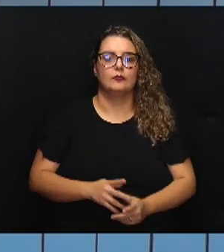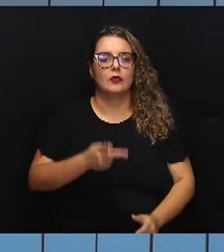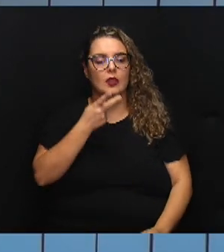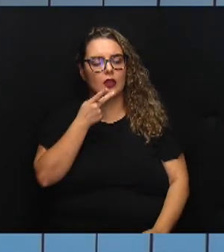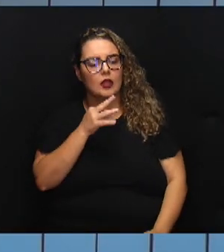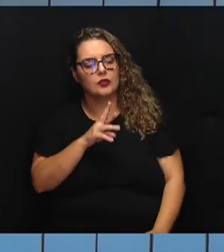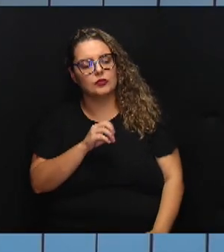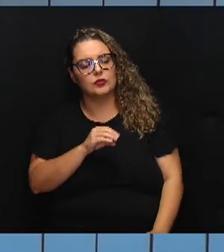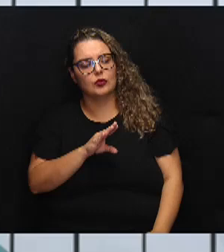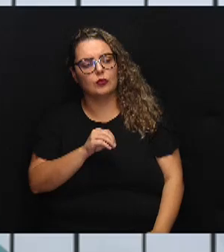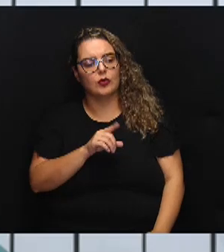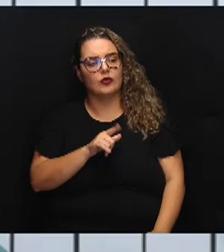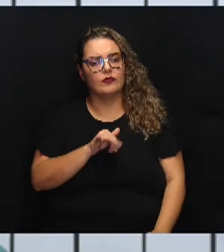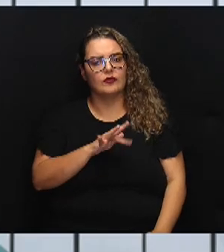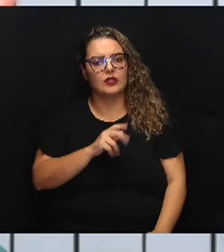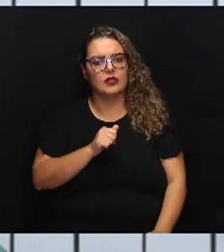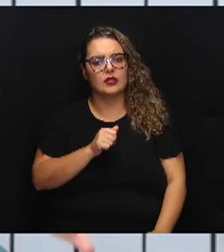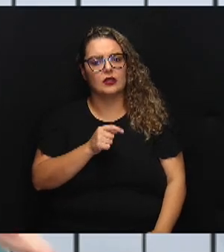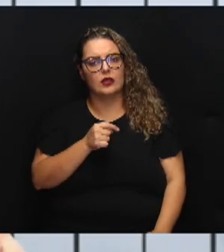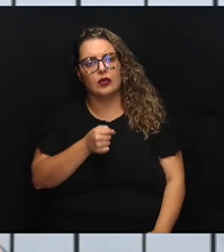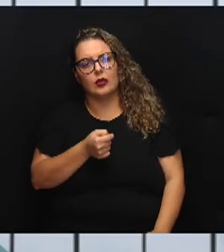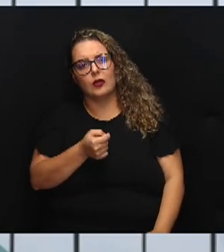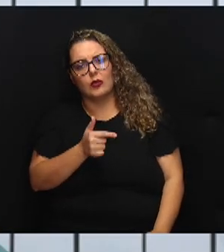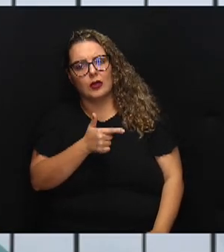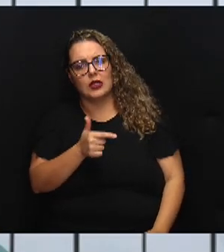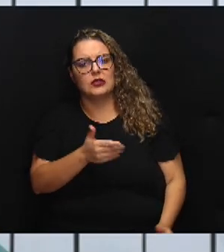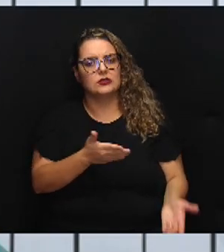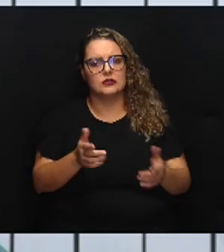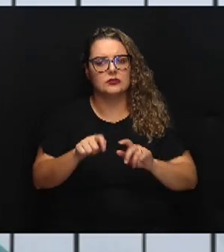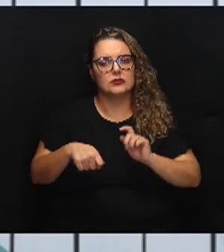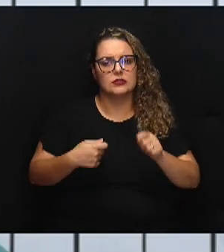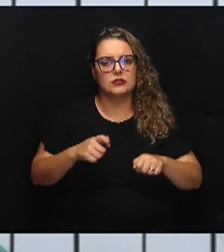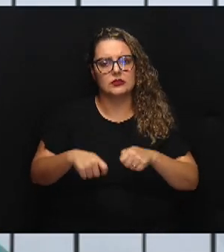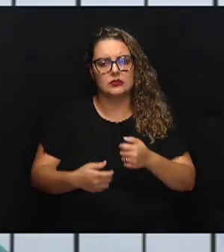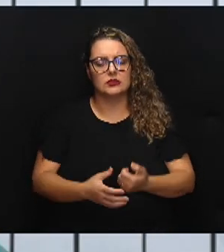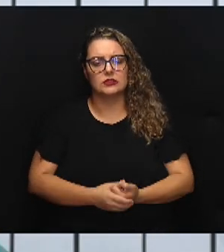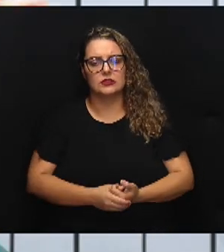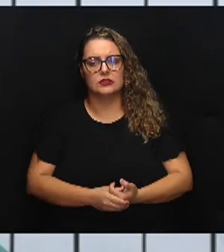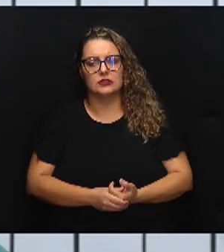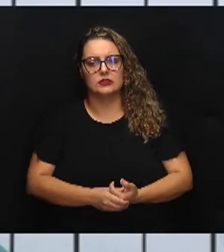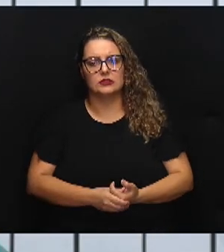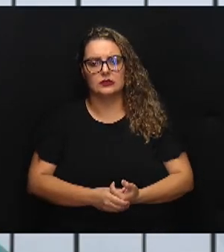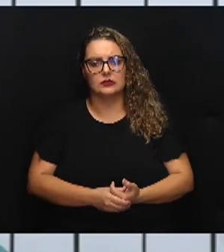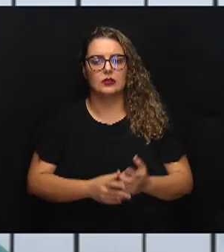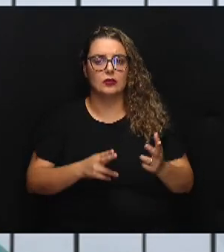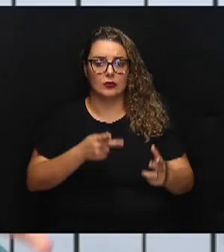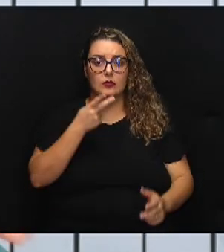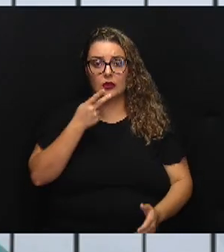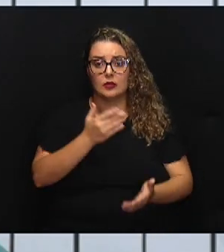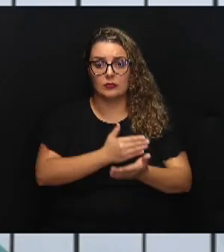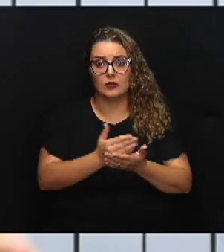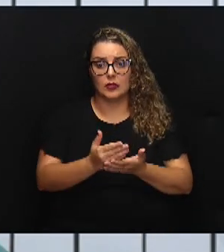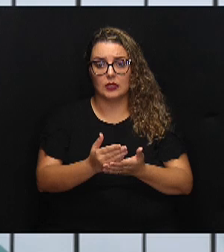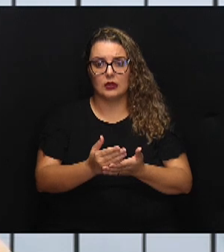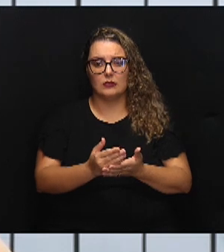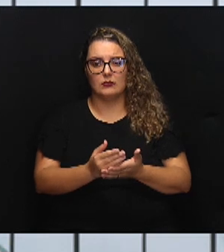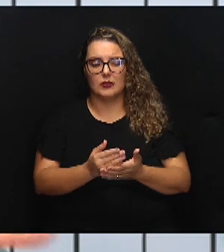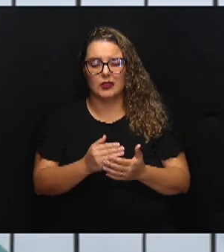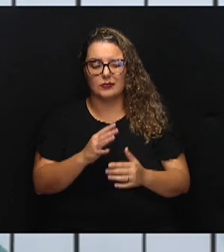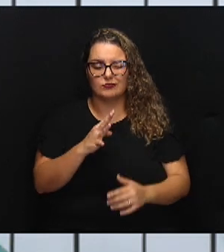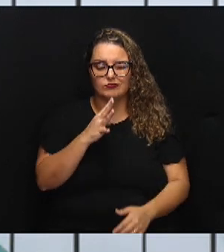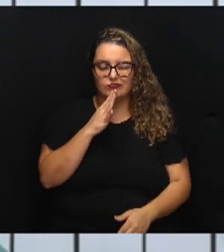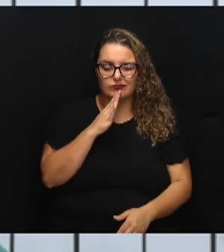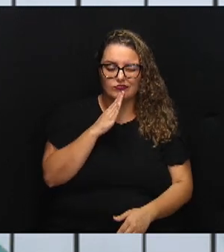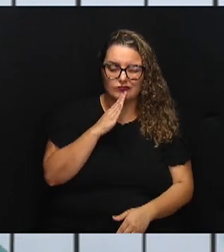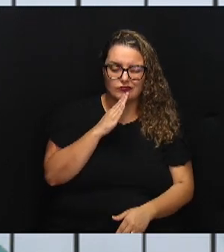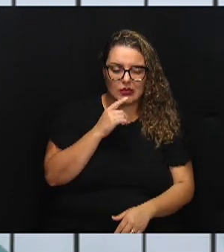trombofilia, ela quase não apresenta, né, os sintomas, e aí ela é, como eu disse no começo, silenciosa, uma condição